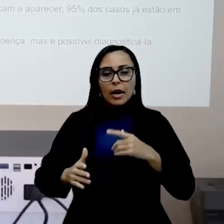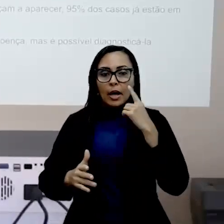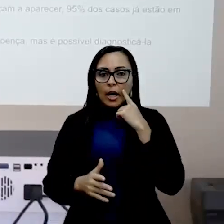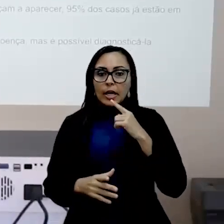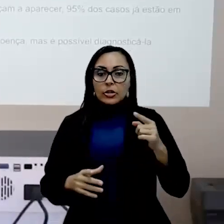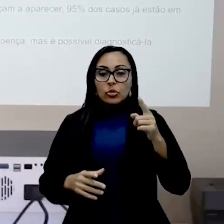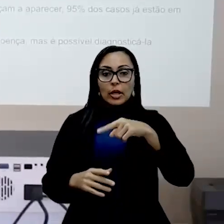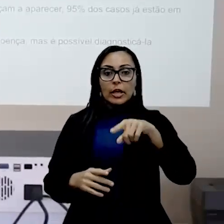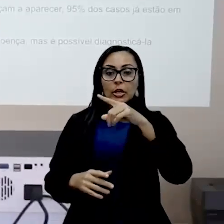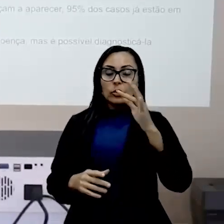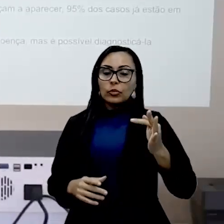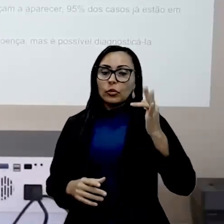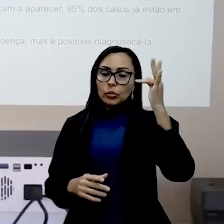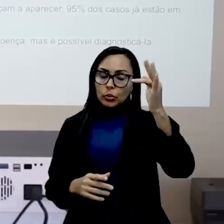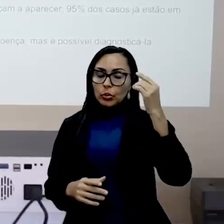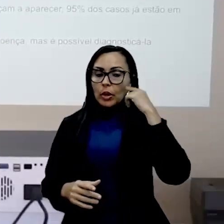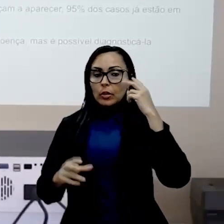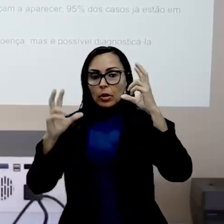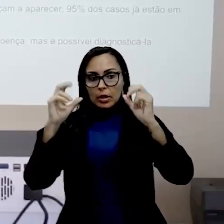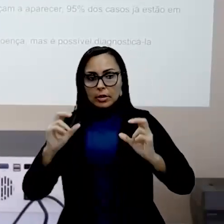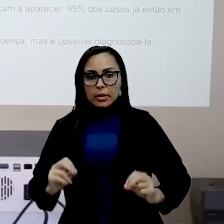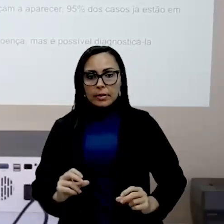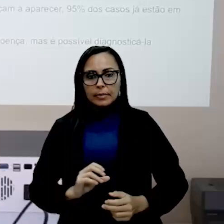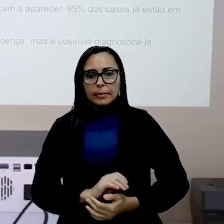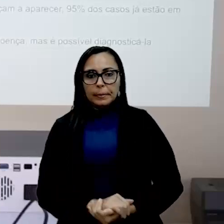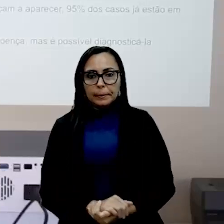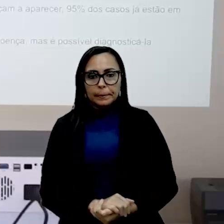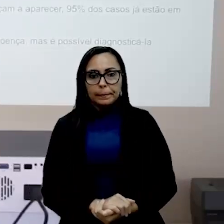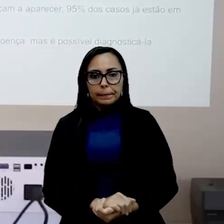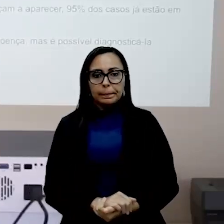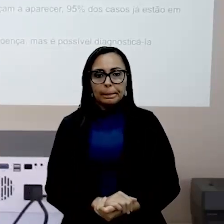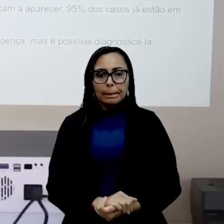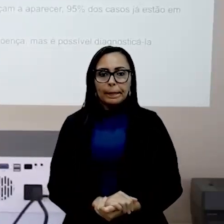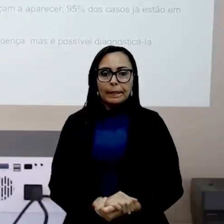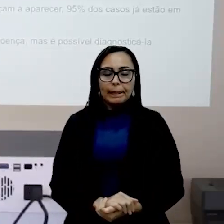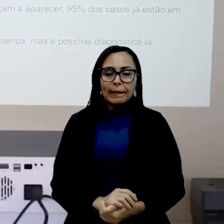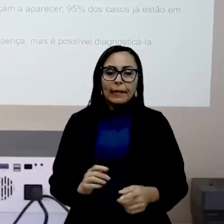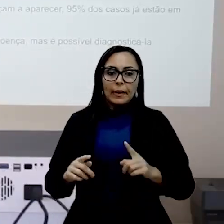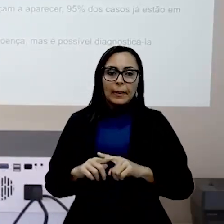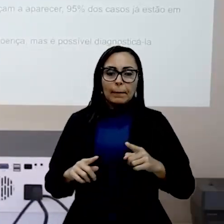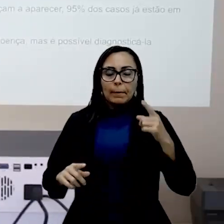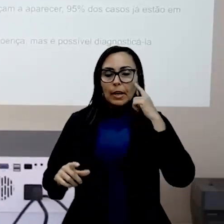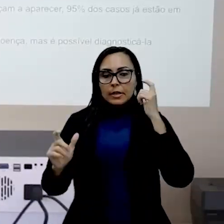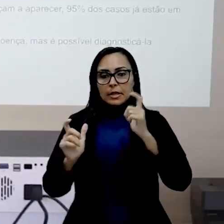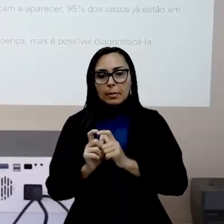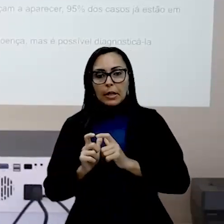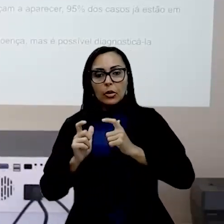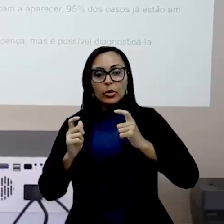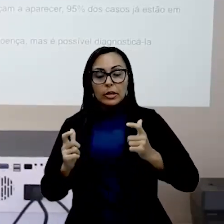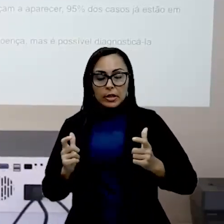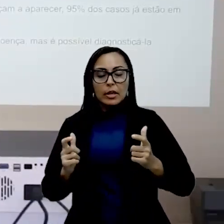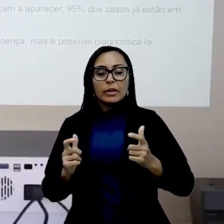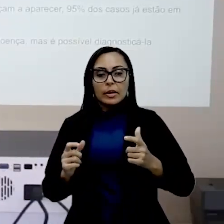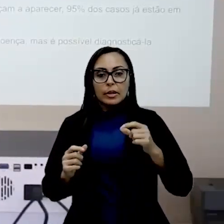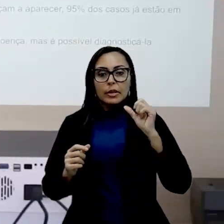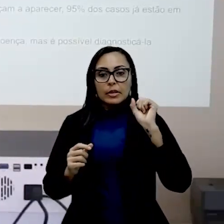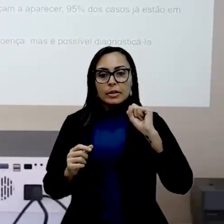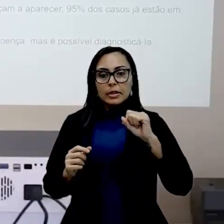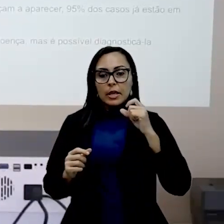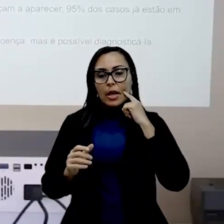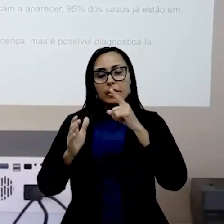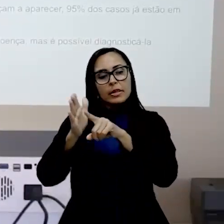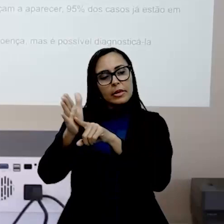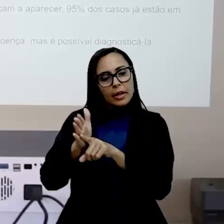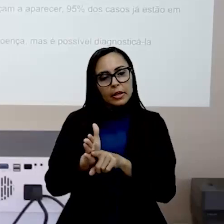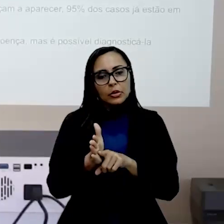tumor de intestino, e você retirou. Mas a maioria dos tumores, o que se tenta fazer, na verdade, é diagnóstico